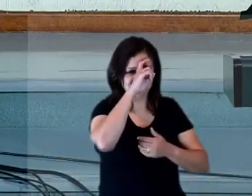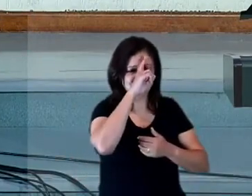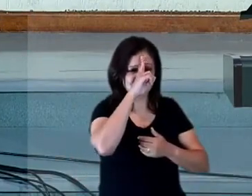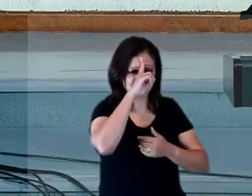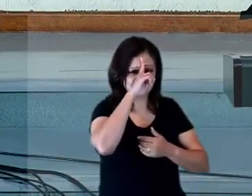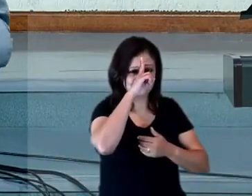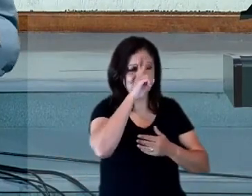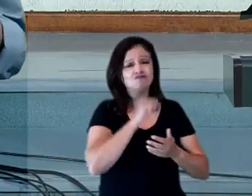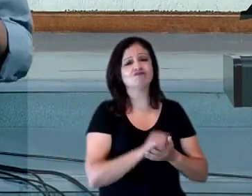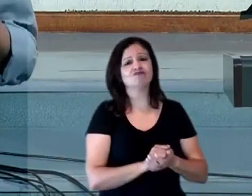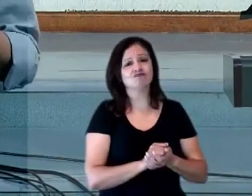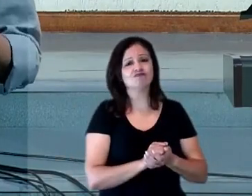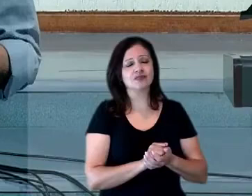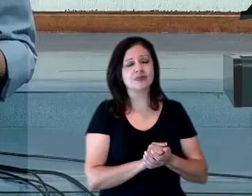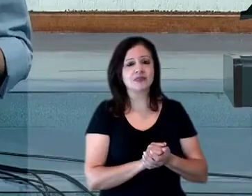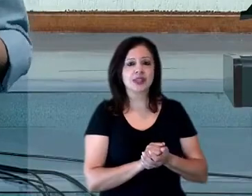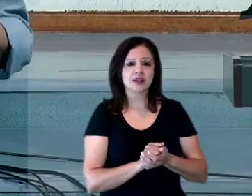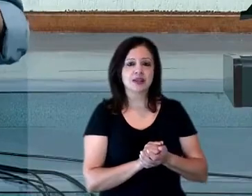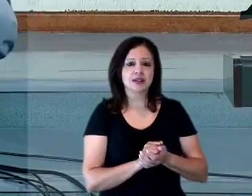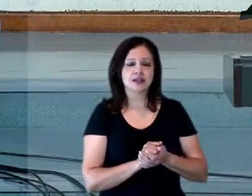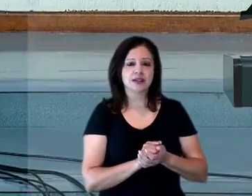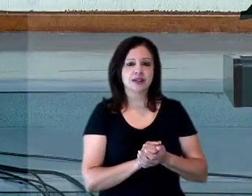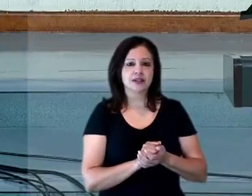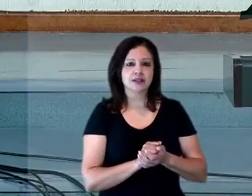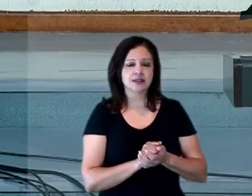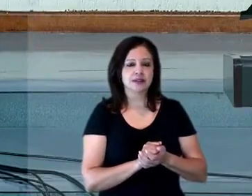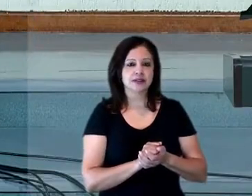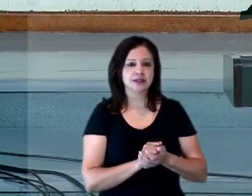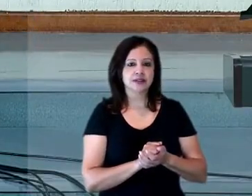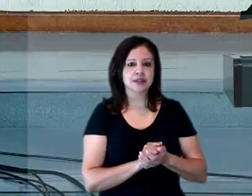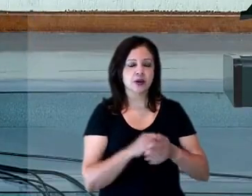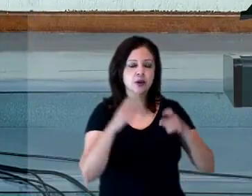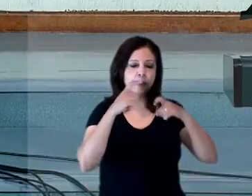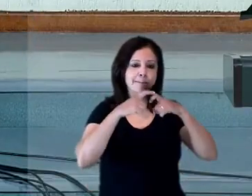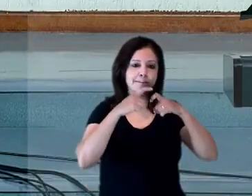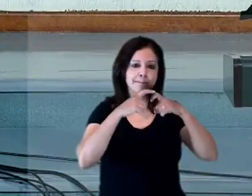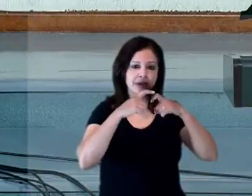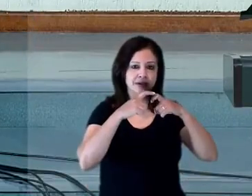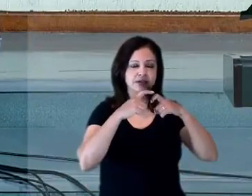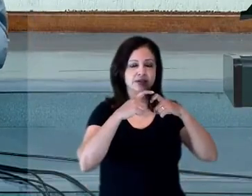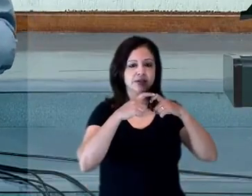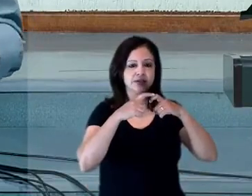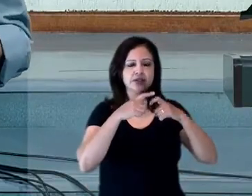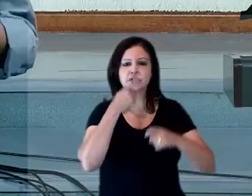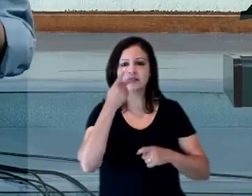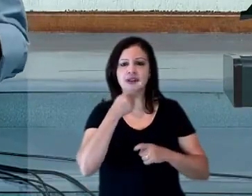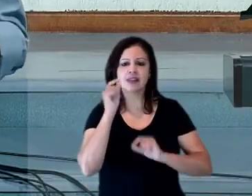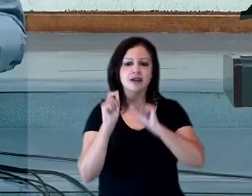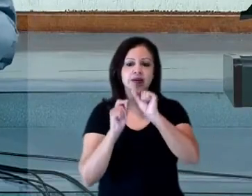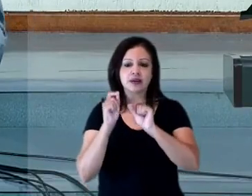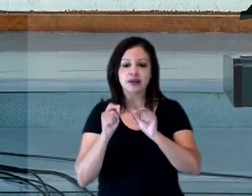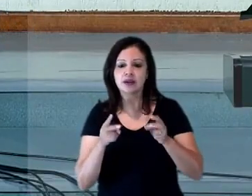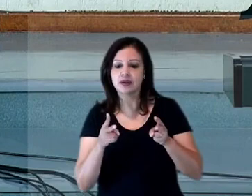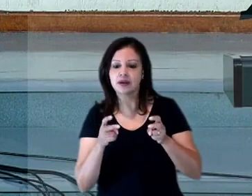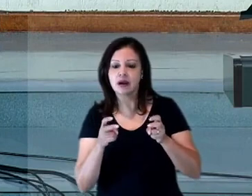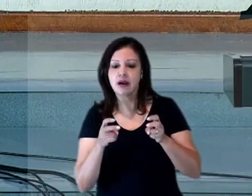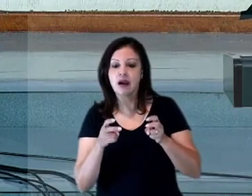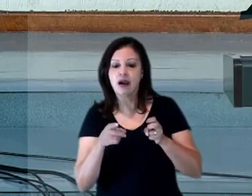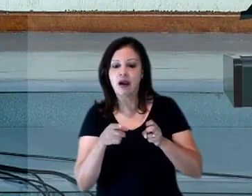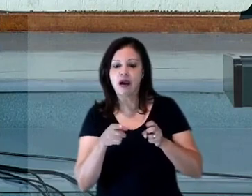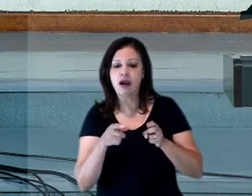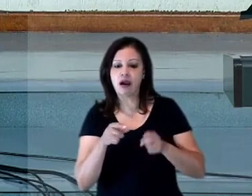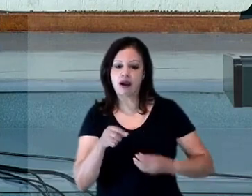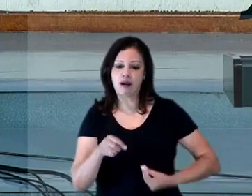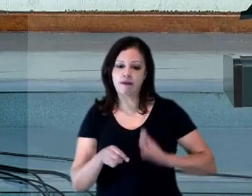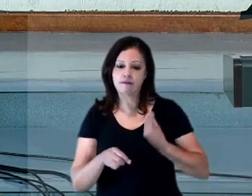notícias recentes da sua família, de que os médicos já estão percebendo que ele responde a pequenos